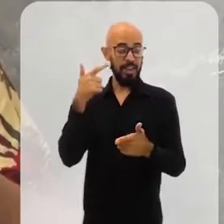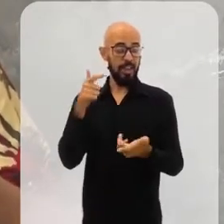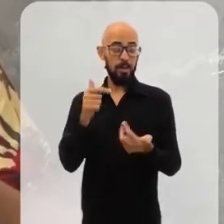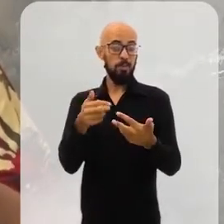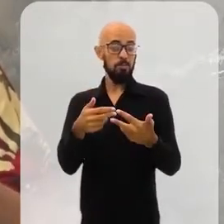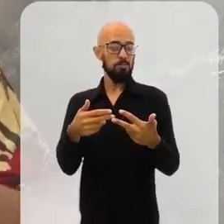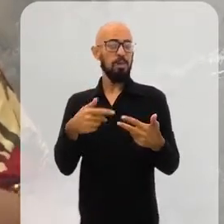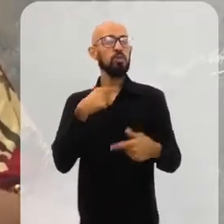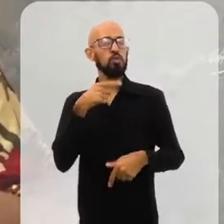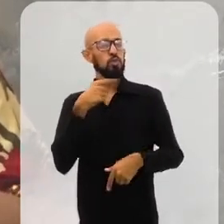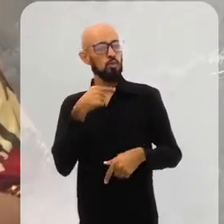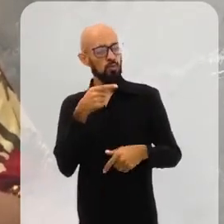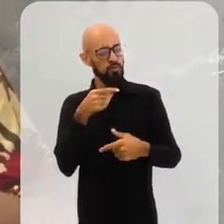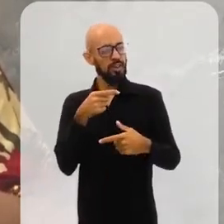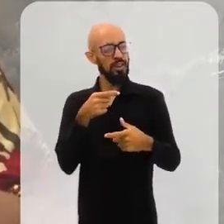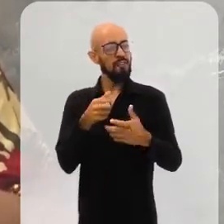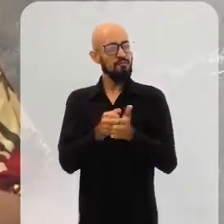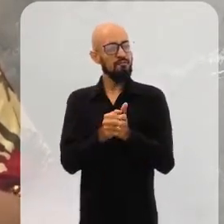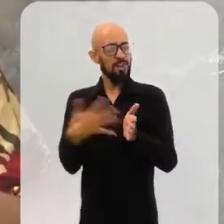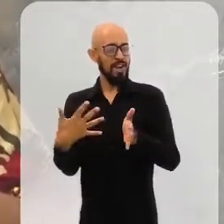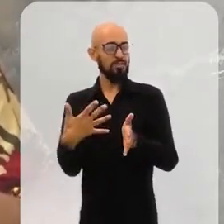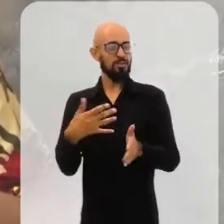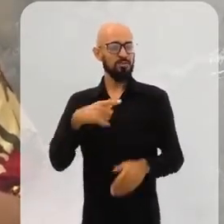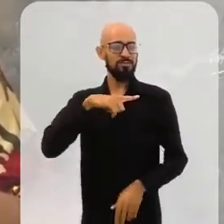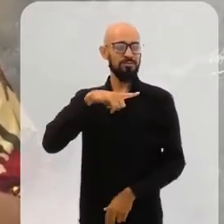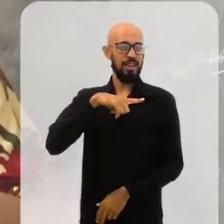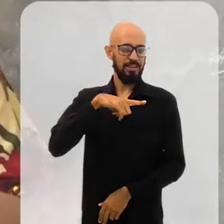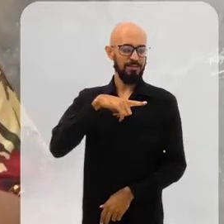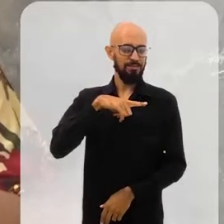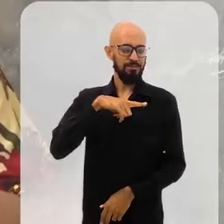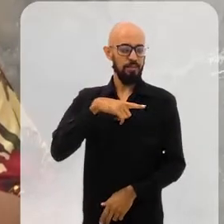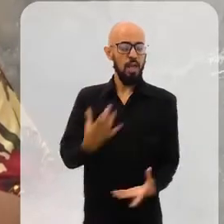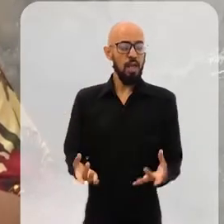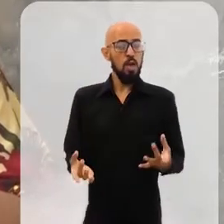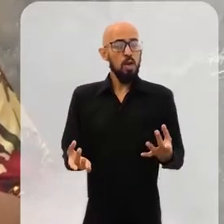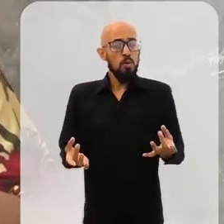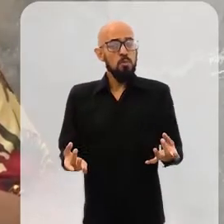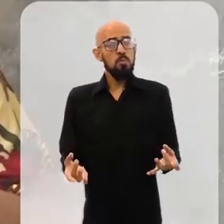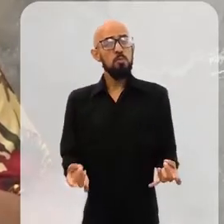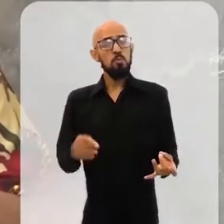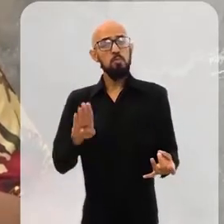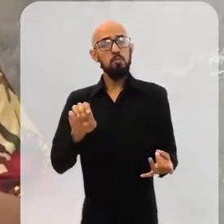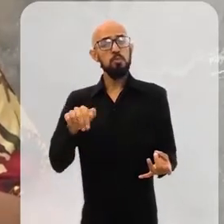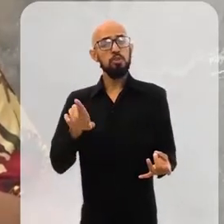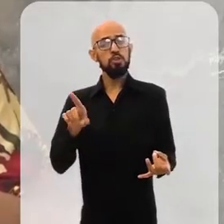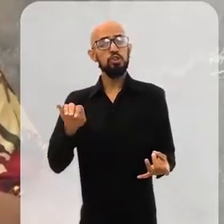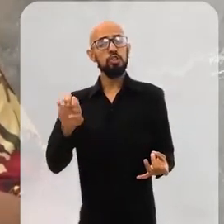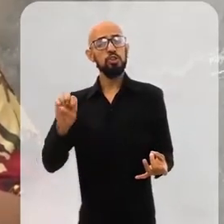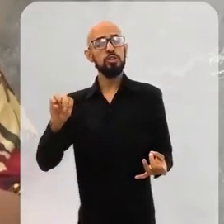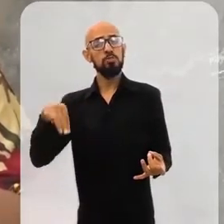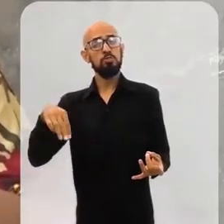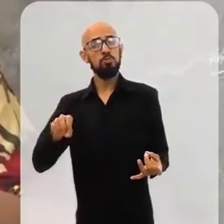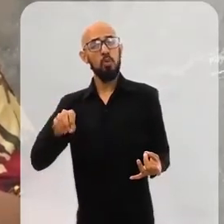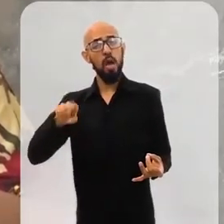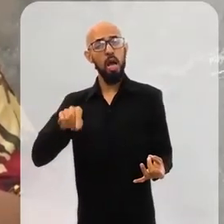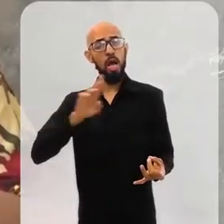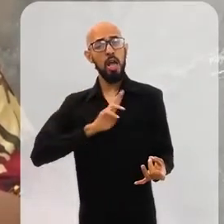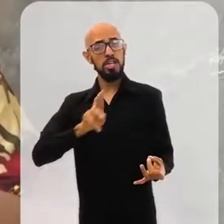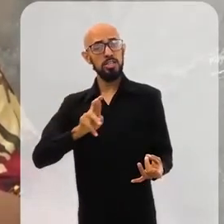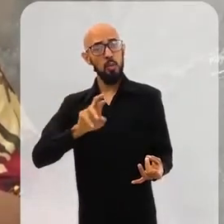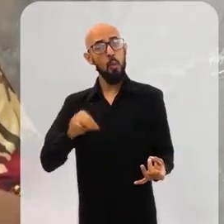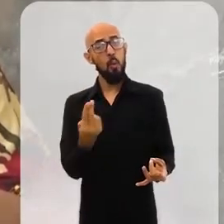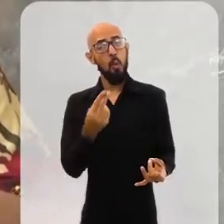questão que muitos têm, uma interrogação. O budismo é uma religião ou uma